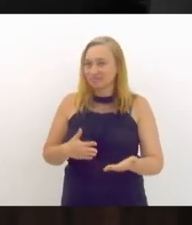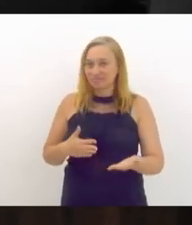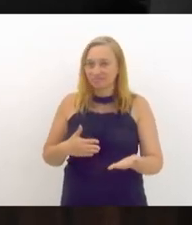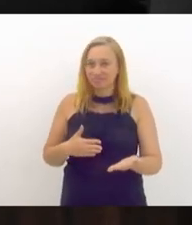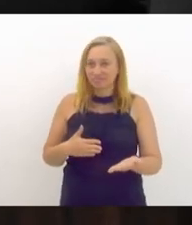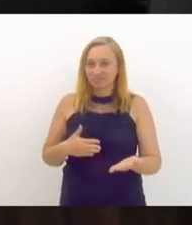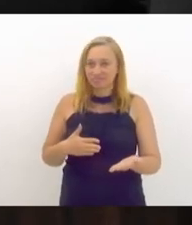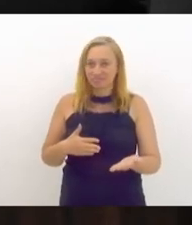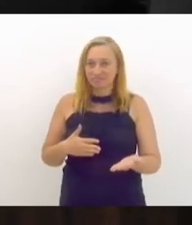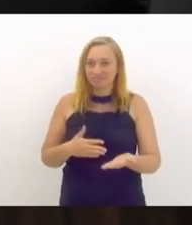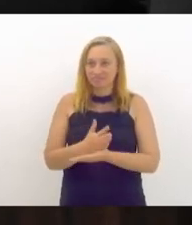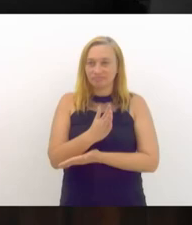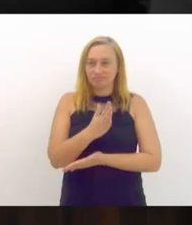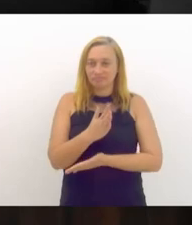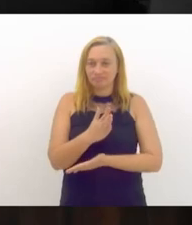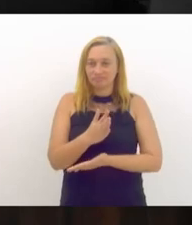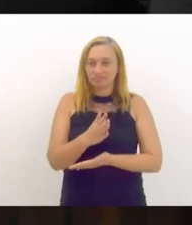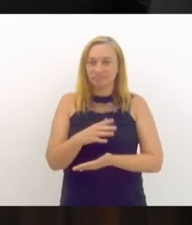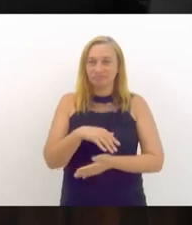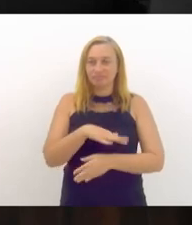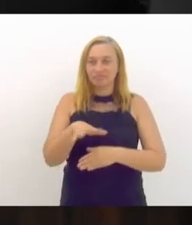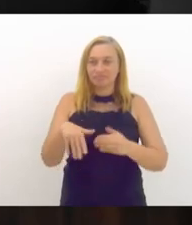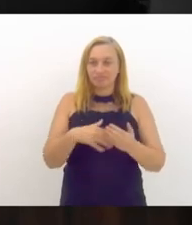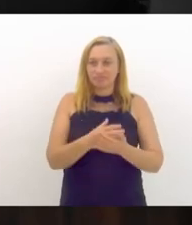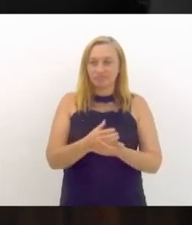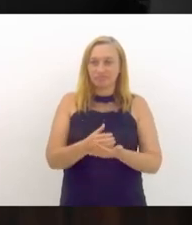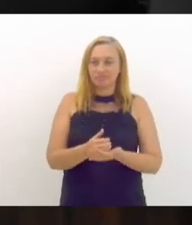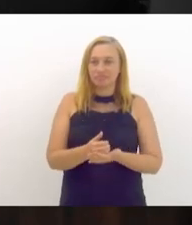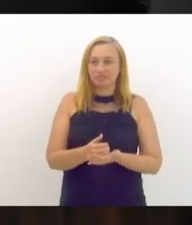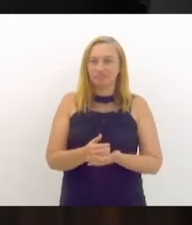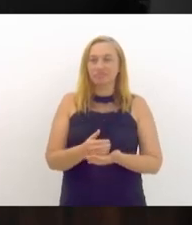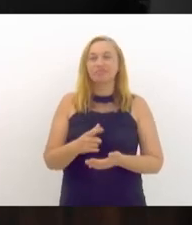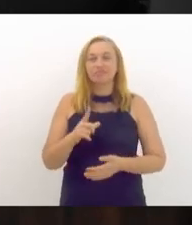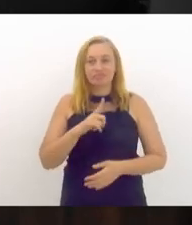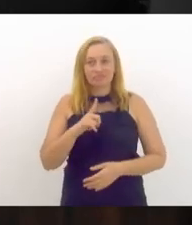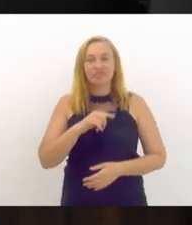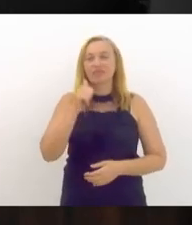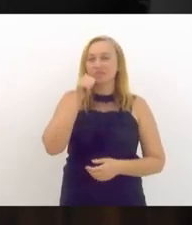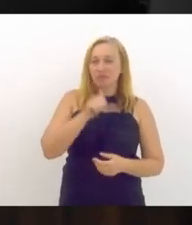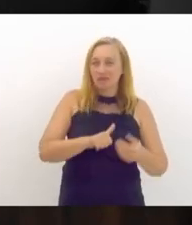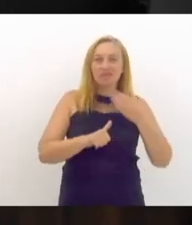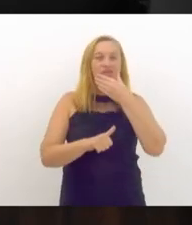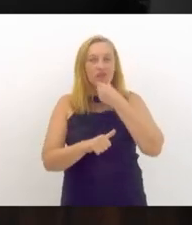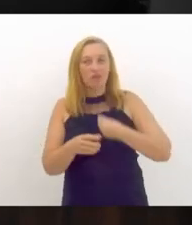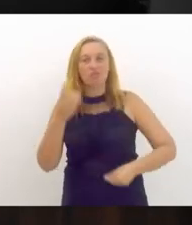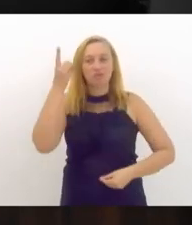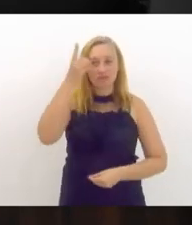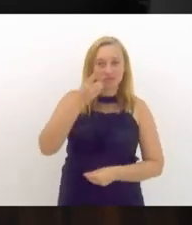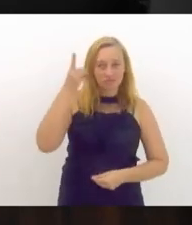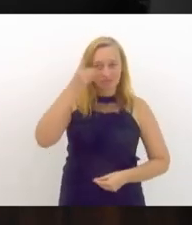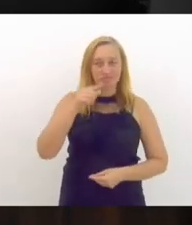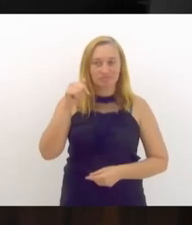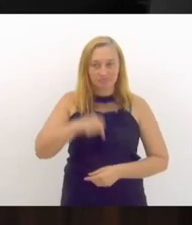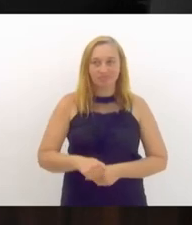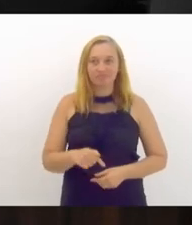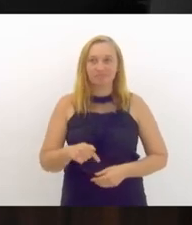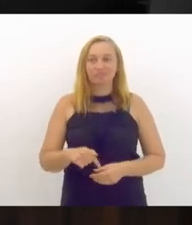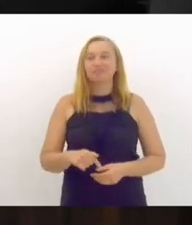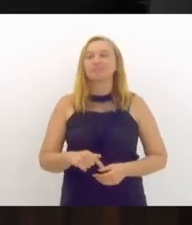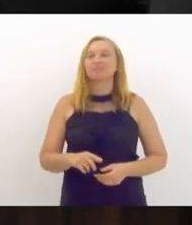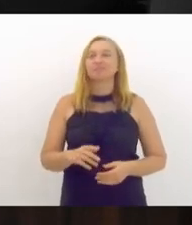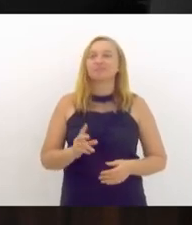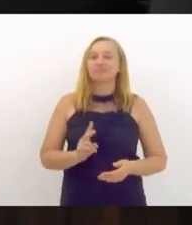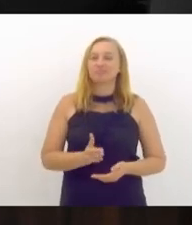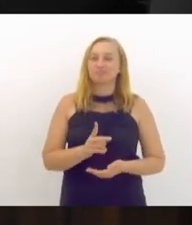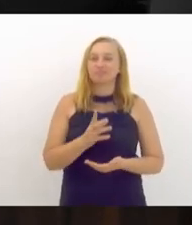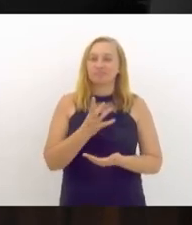estão, há os senhores e senhoras, porque aqui ainda há senhores e senhoras, que aprovam permaneçam como